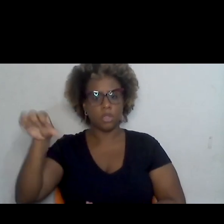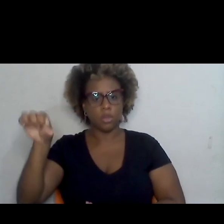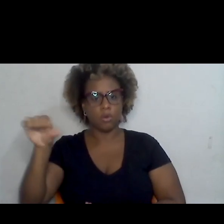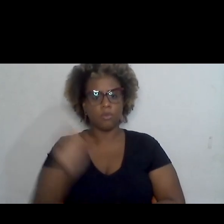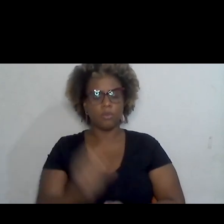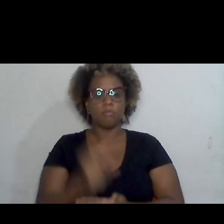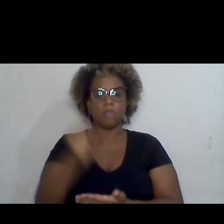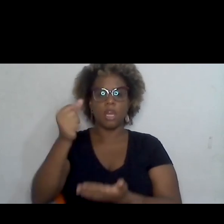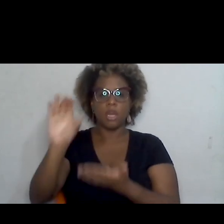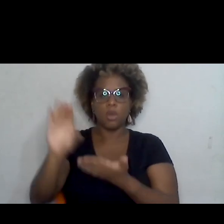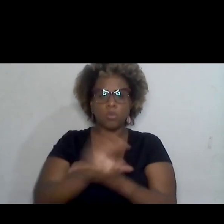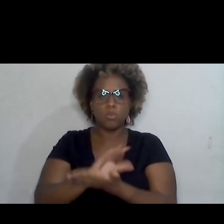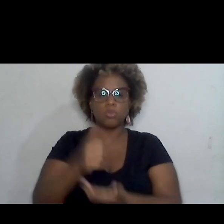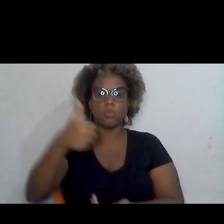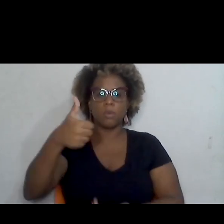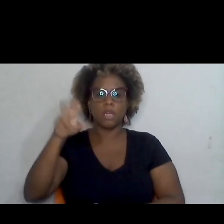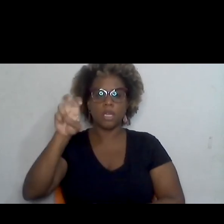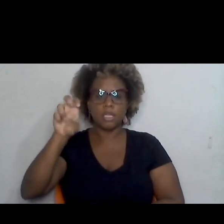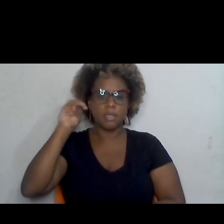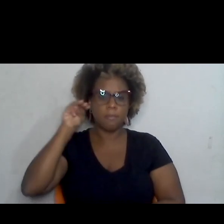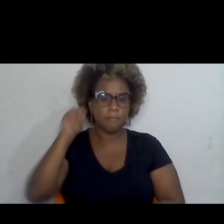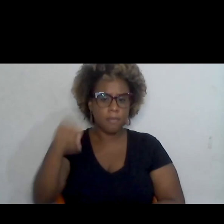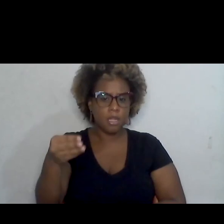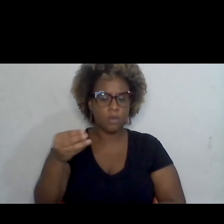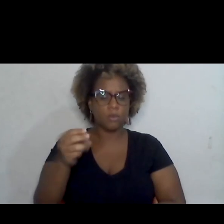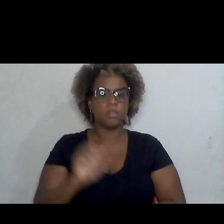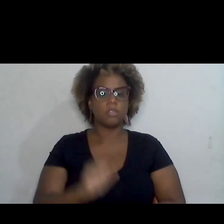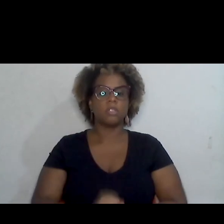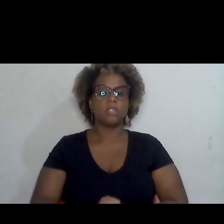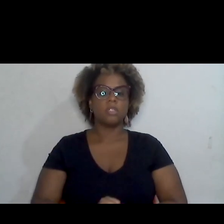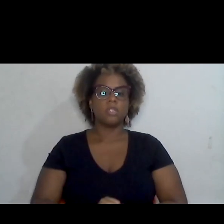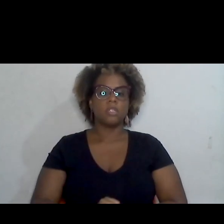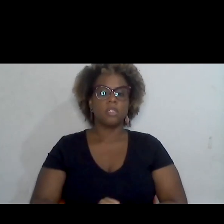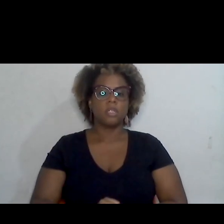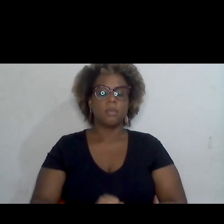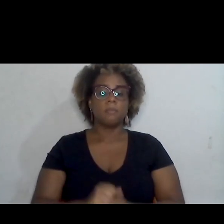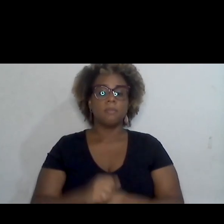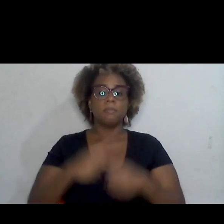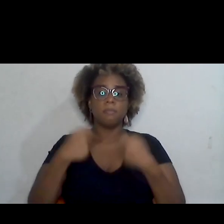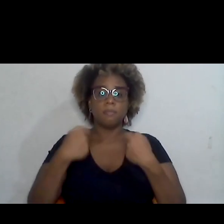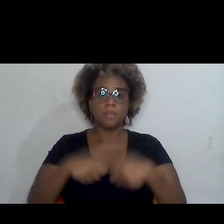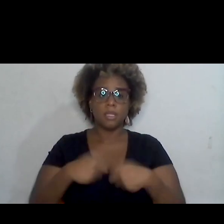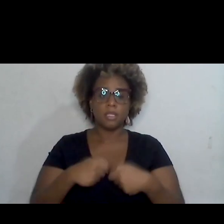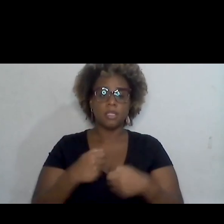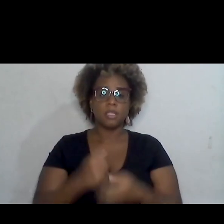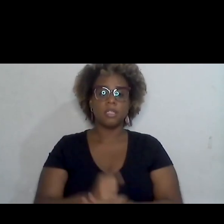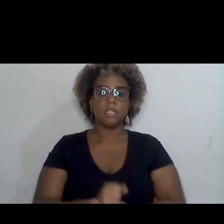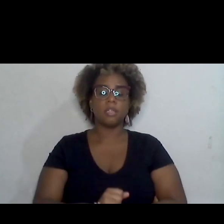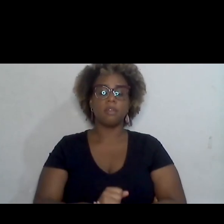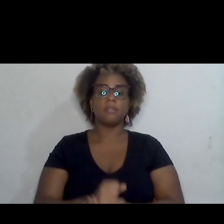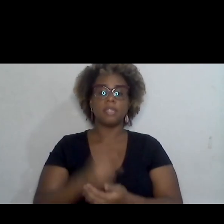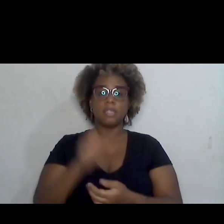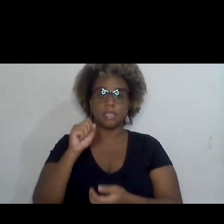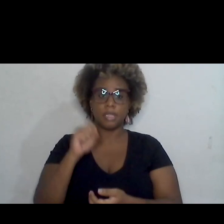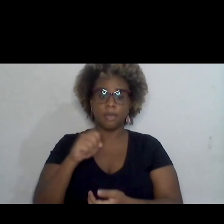aplicado foi de 15 milhões pelo Fundo de Cultura, tem que vir no formato exigido pelo Fundo de Cultura. Mas